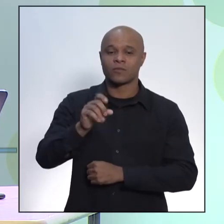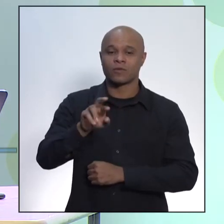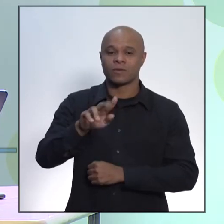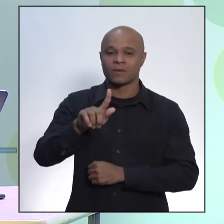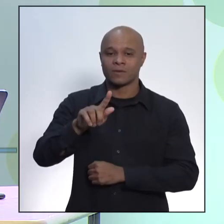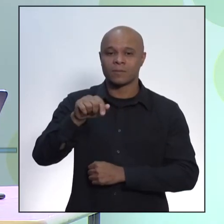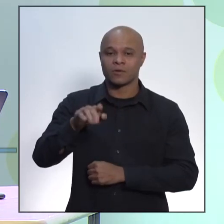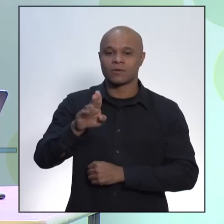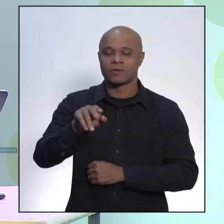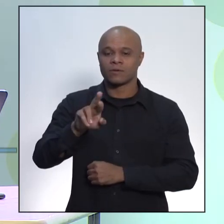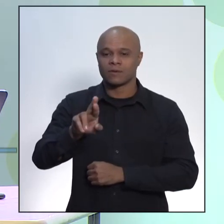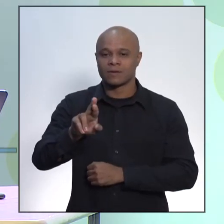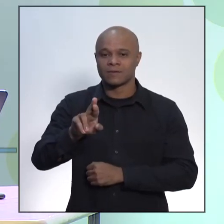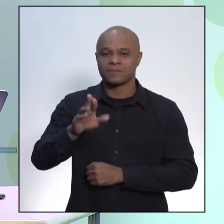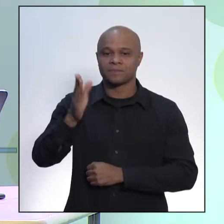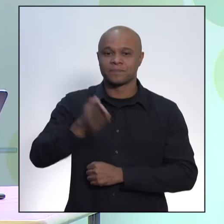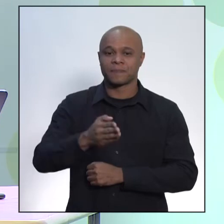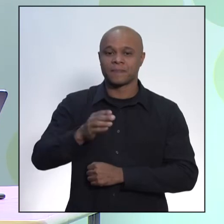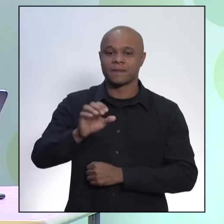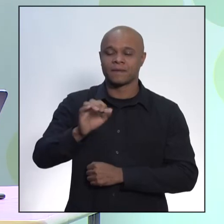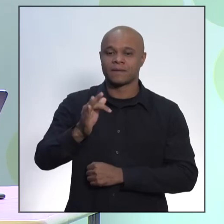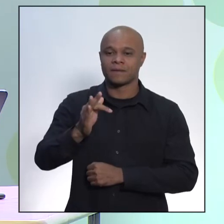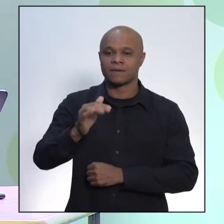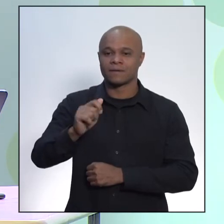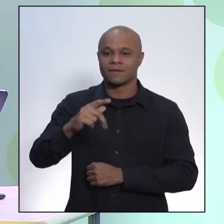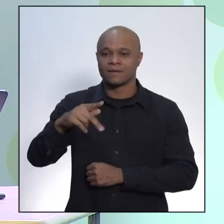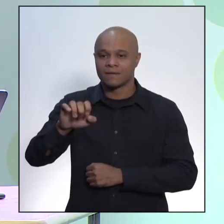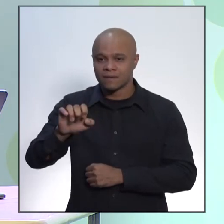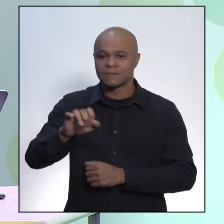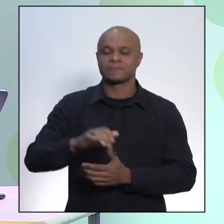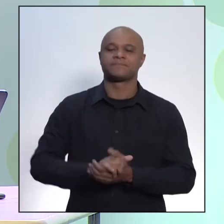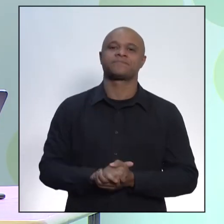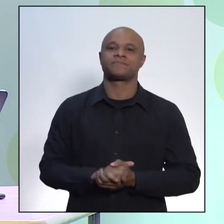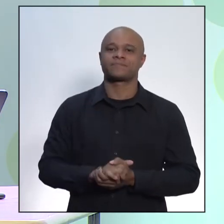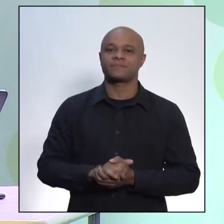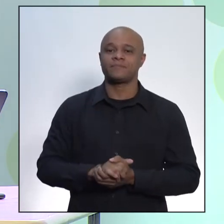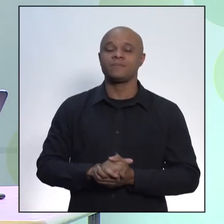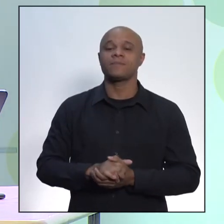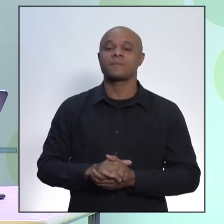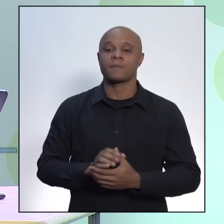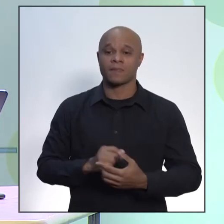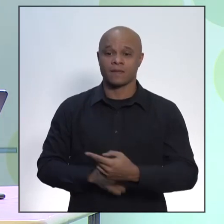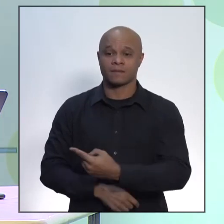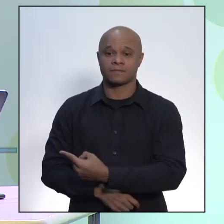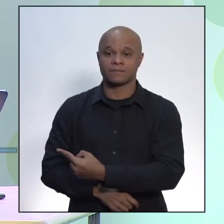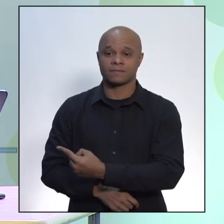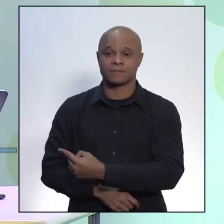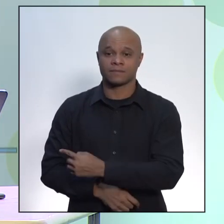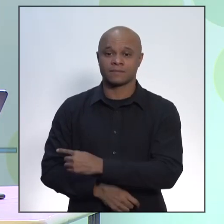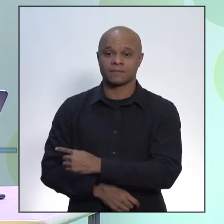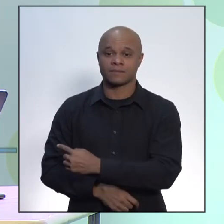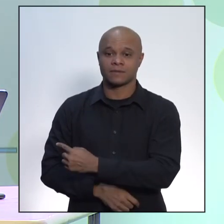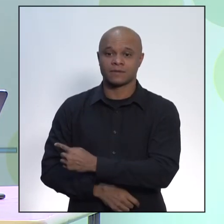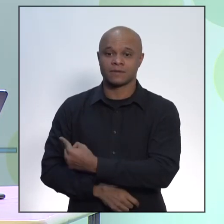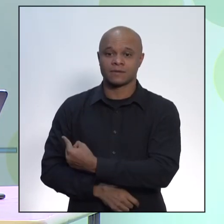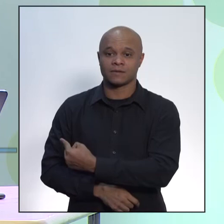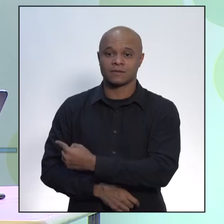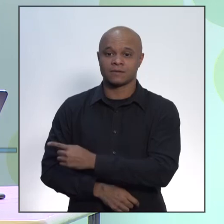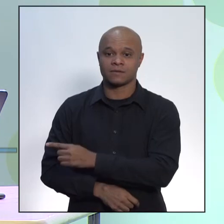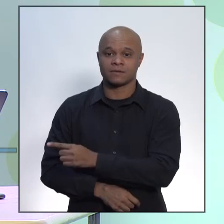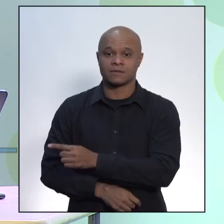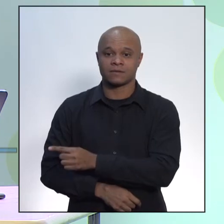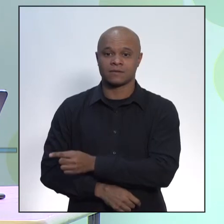tirar dúvidas. Então, você pode se inscrever. Está aqui o link que vai aparecer na tela,